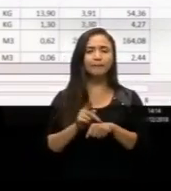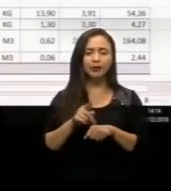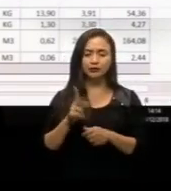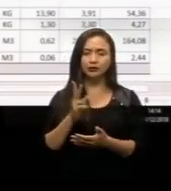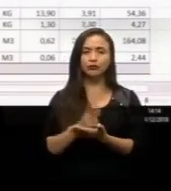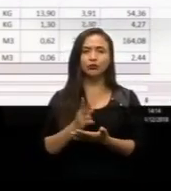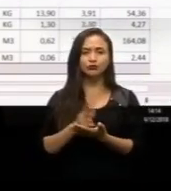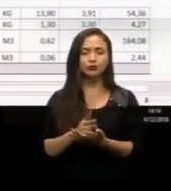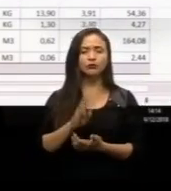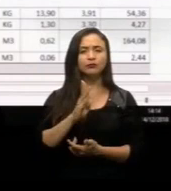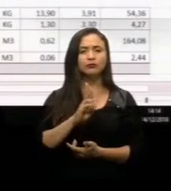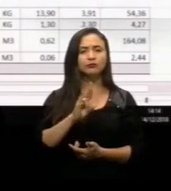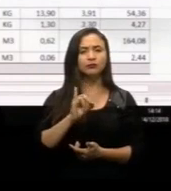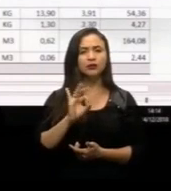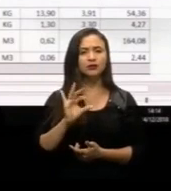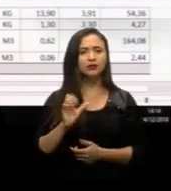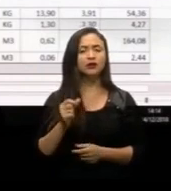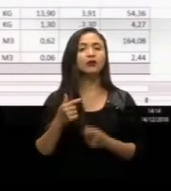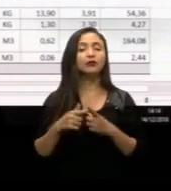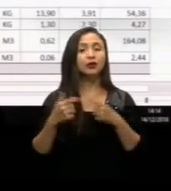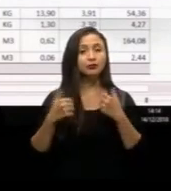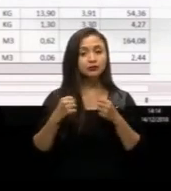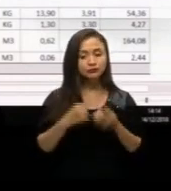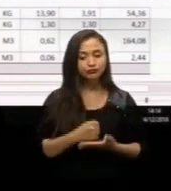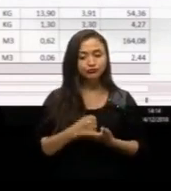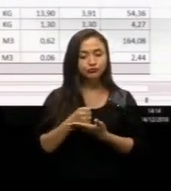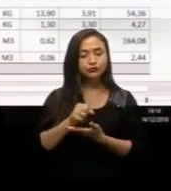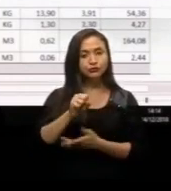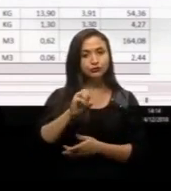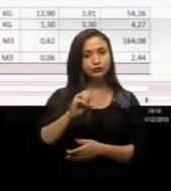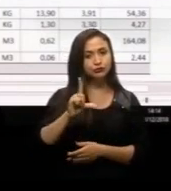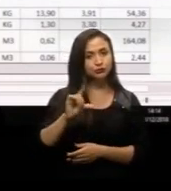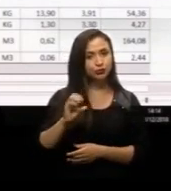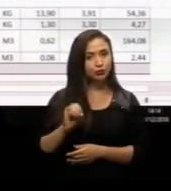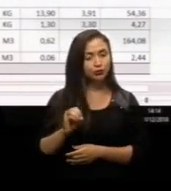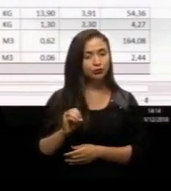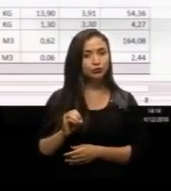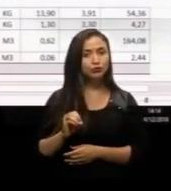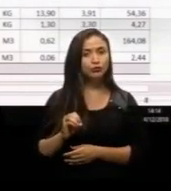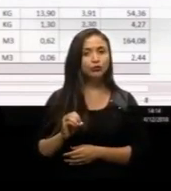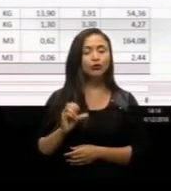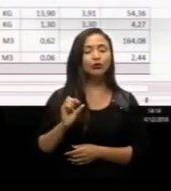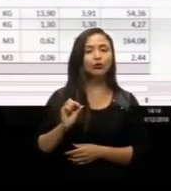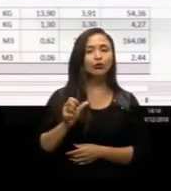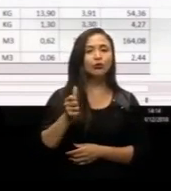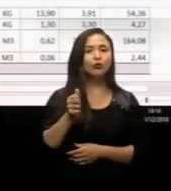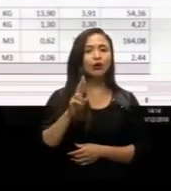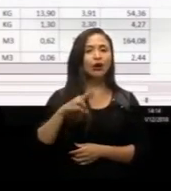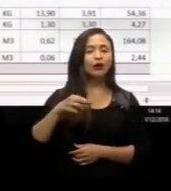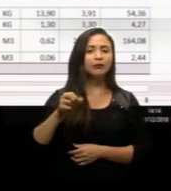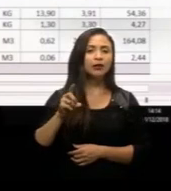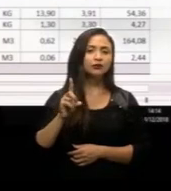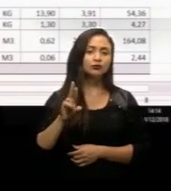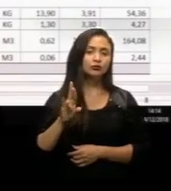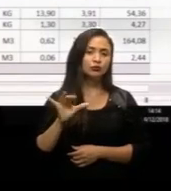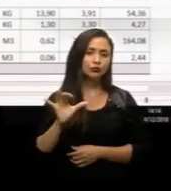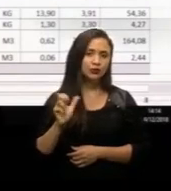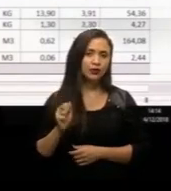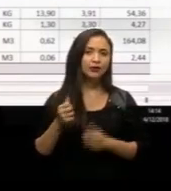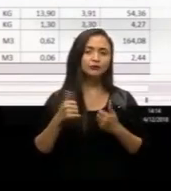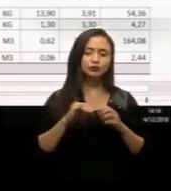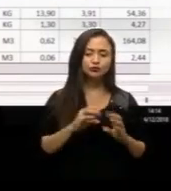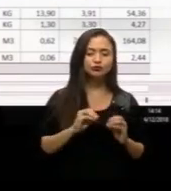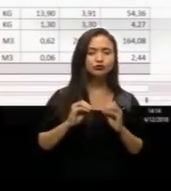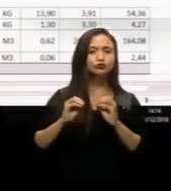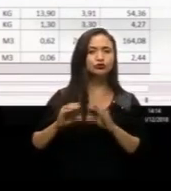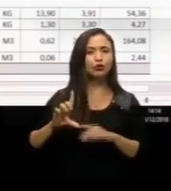que a pedra brita? Porque a gente também tem que proteger o solo, proteger a armadura do solo. Então, a gente tem que jogar um lastro ali